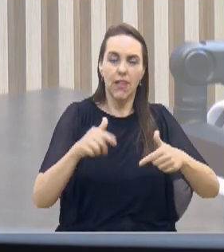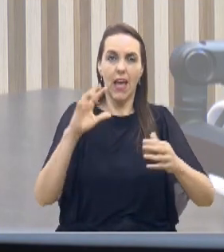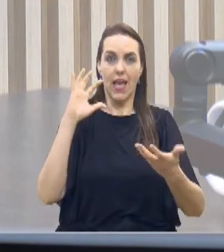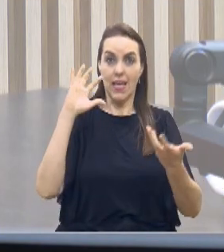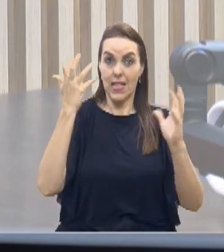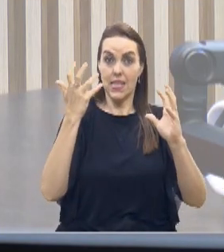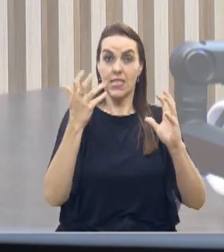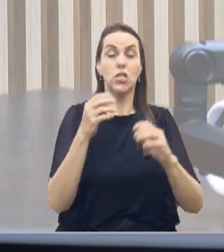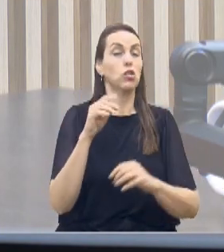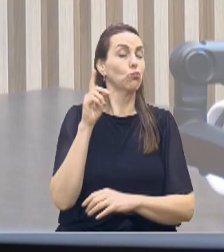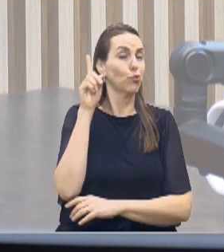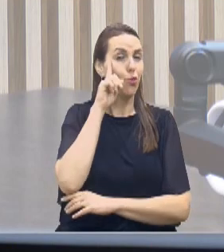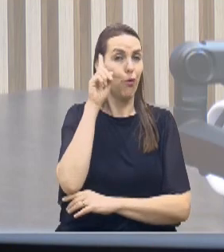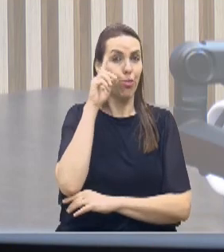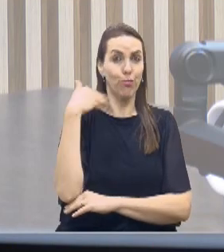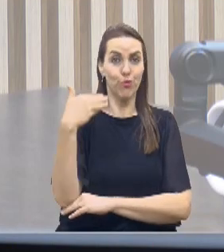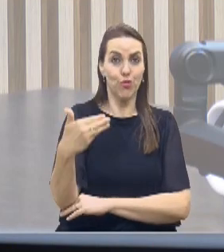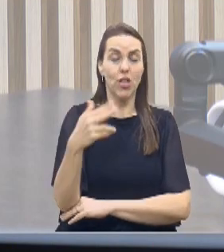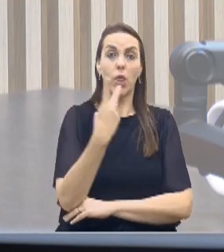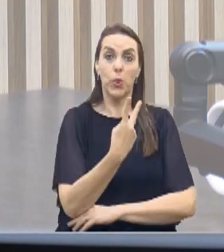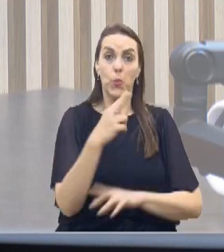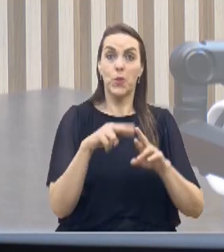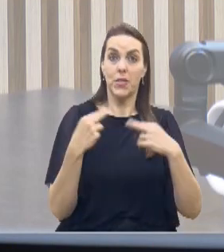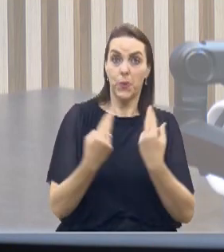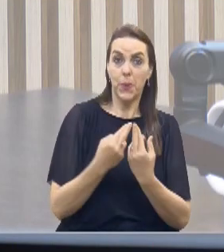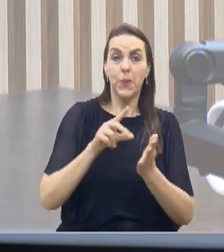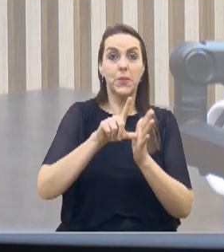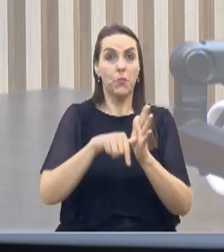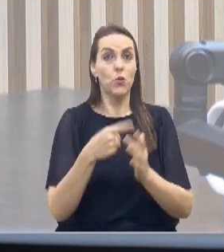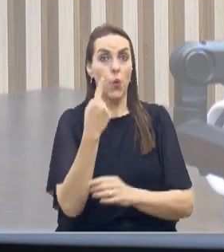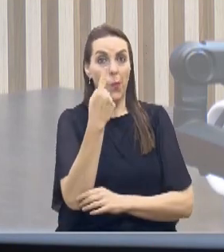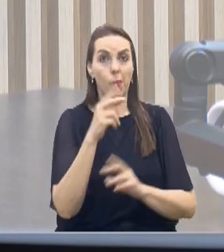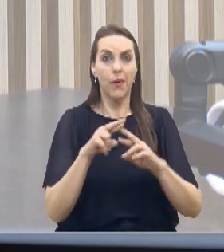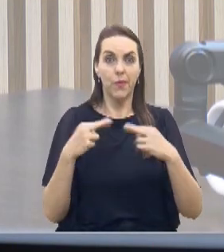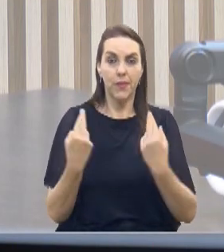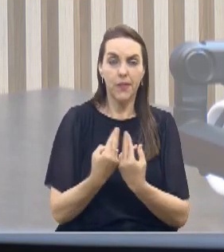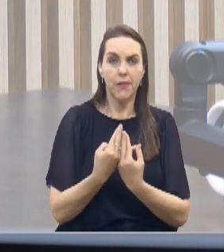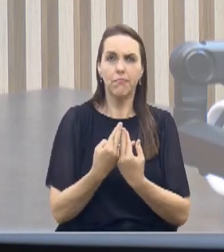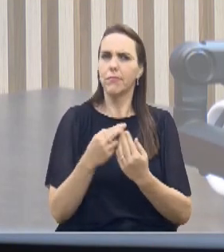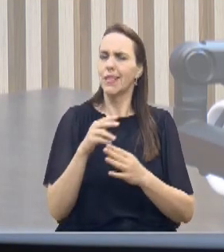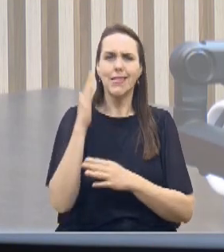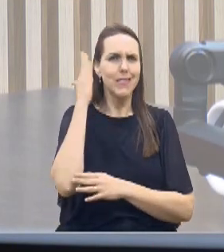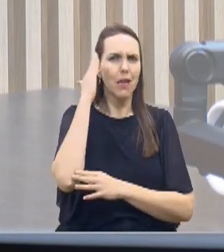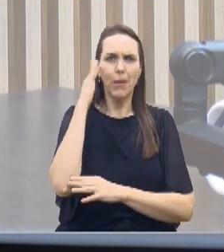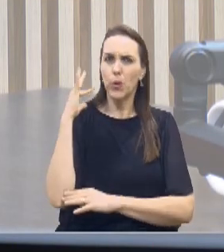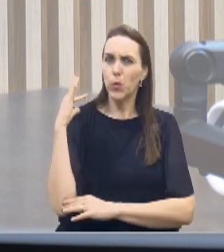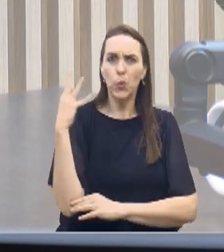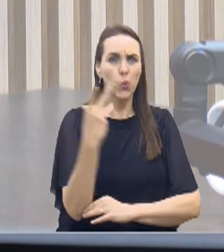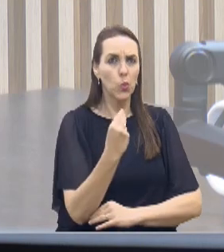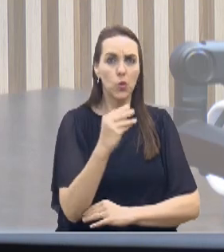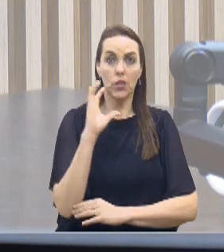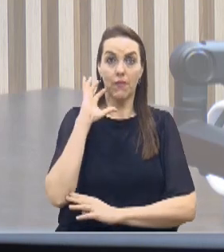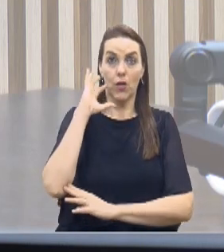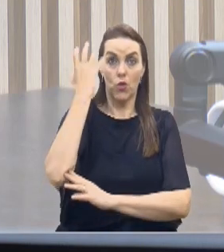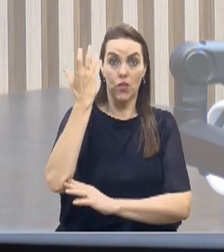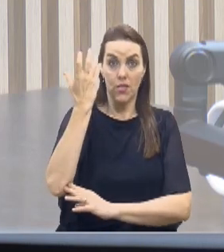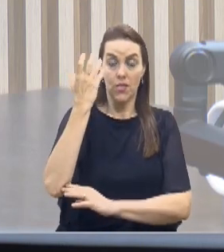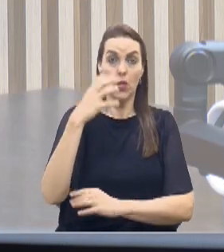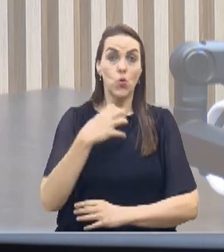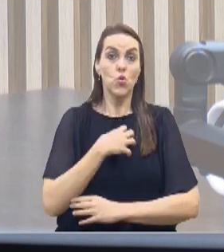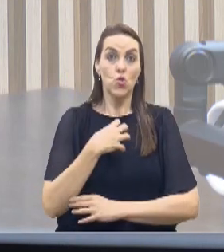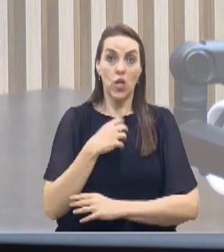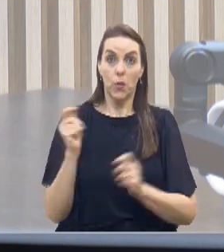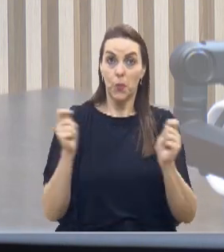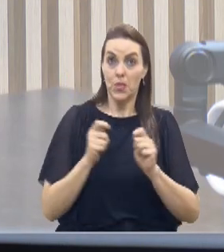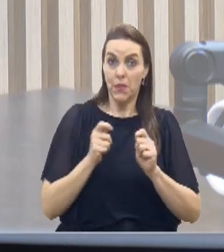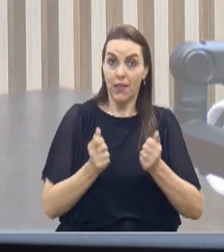eram 2 reuniões por dia inicialmente, depois passou a ser uma, para estar a par de tudo o que estava acontecendo e da forma como a gente podia contribuir.